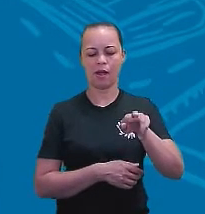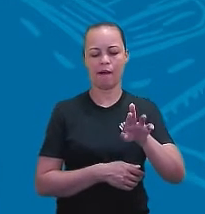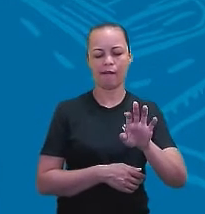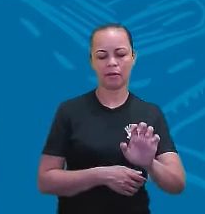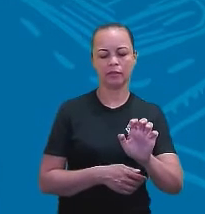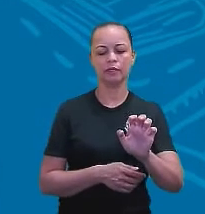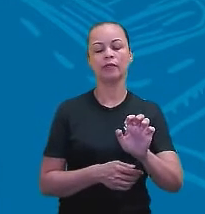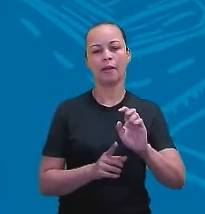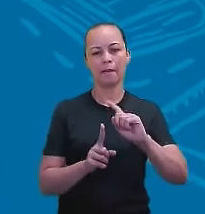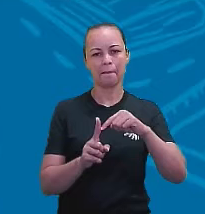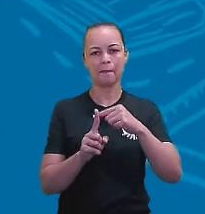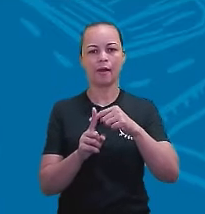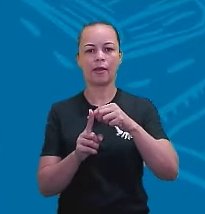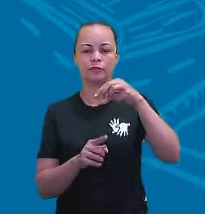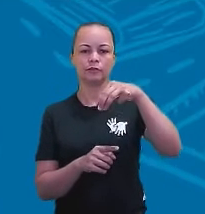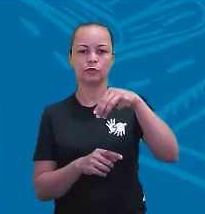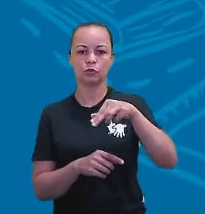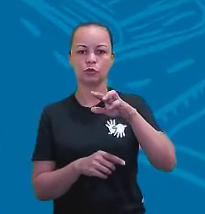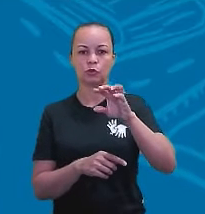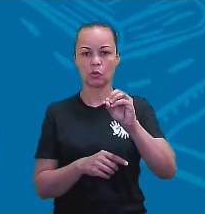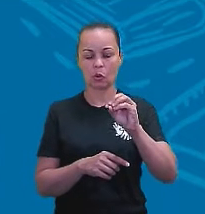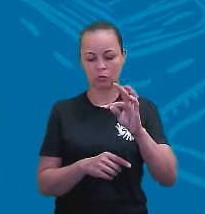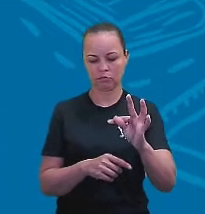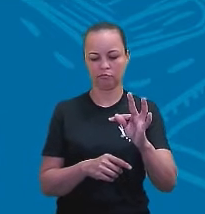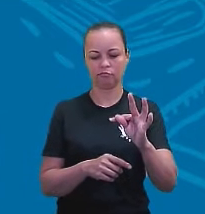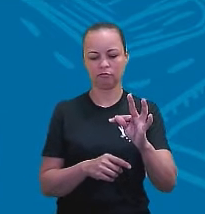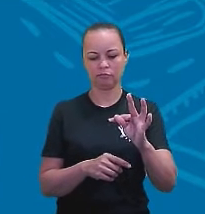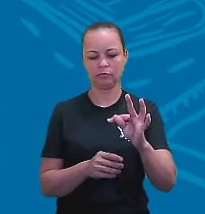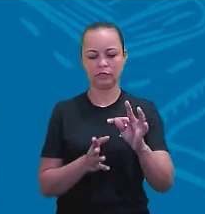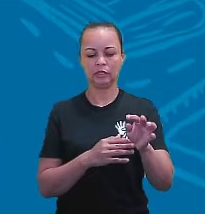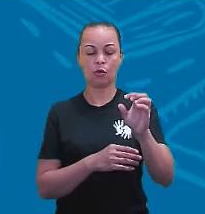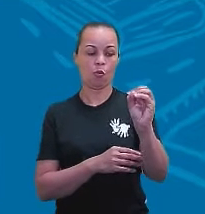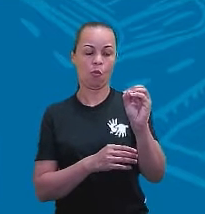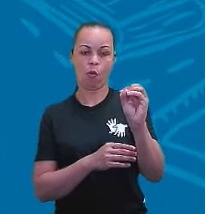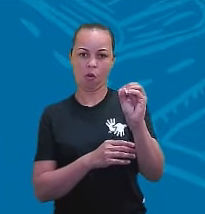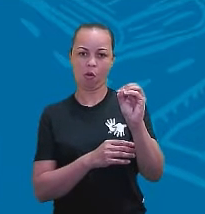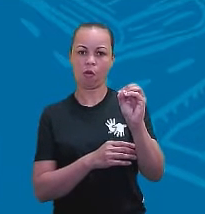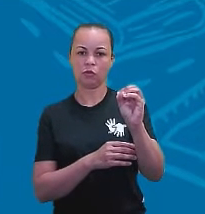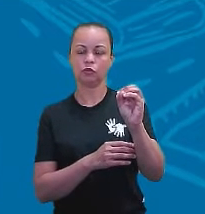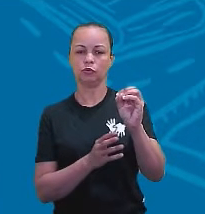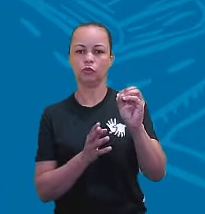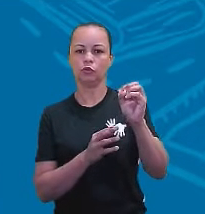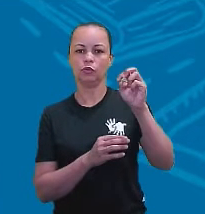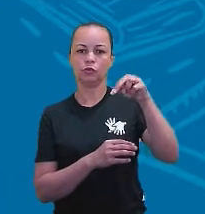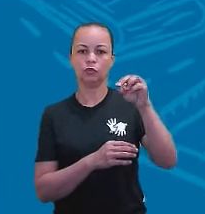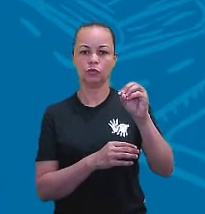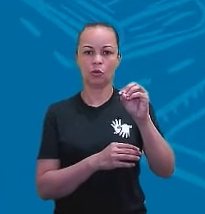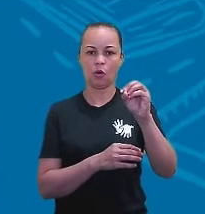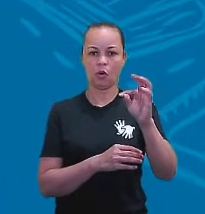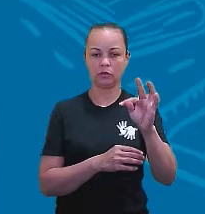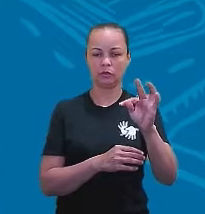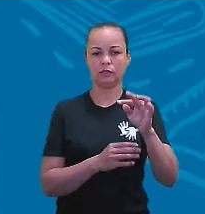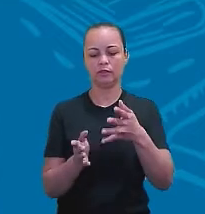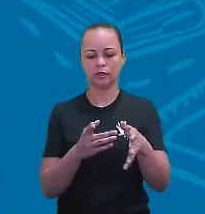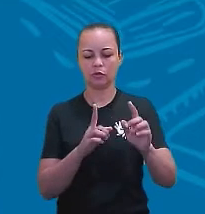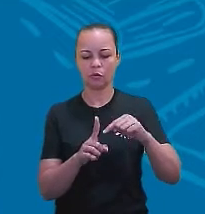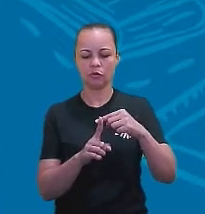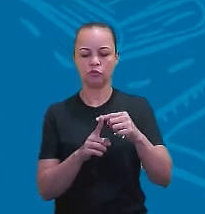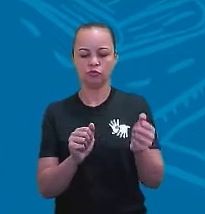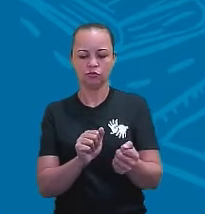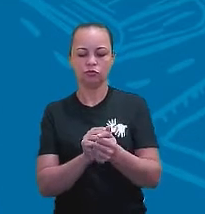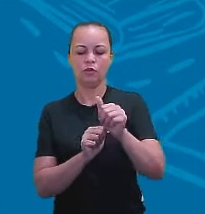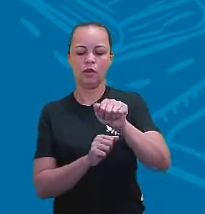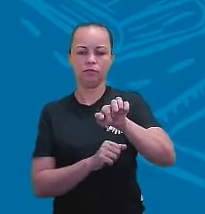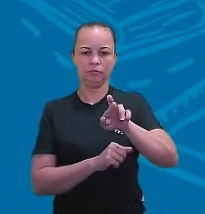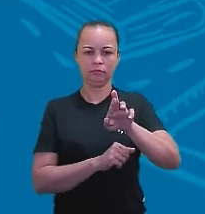a partícula not. Retirou o O da palavra not e juntou aí are, mas not.